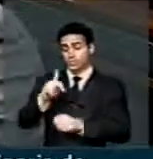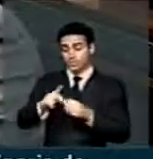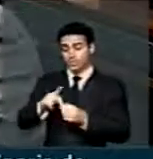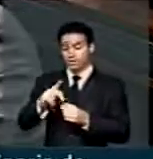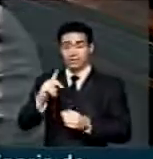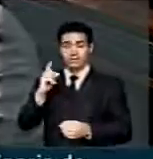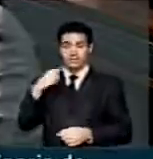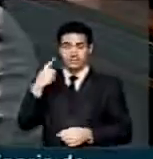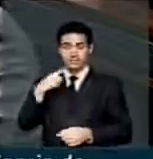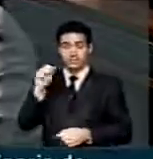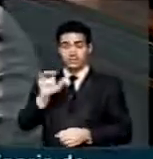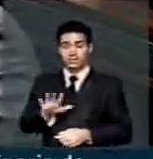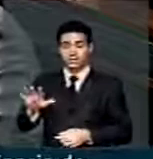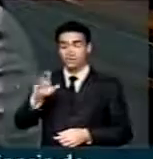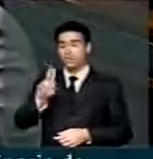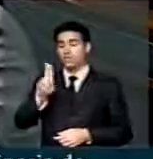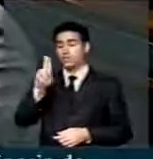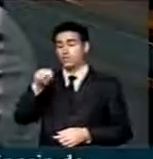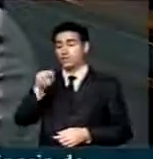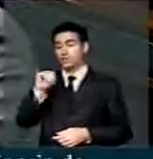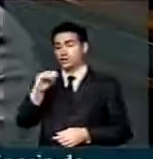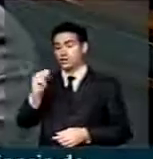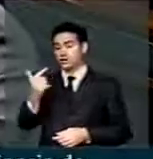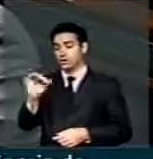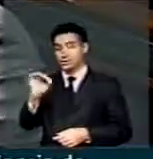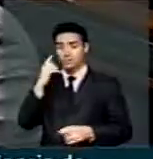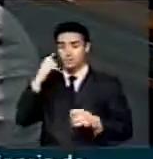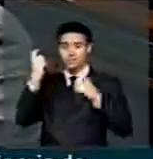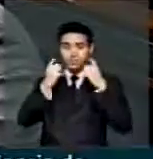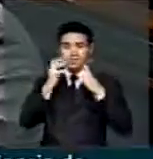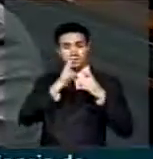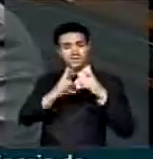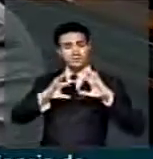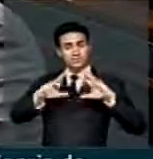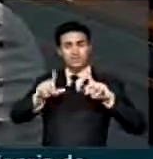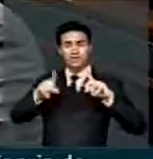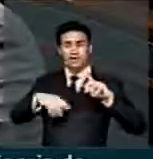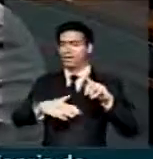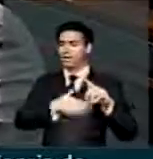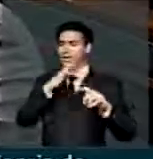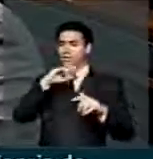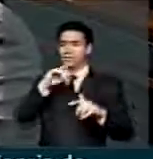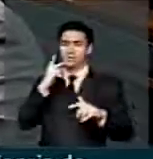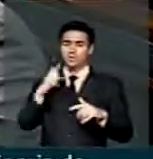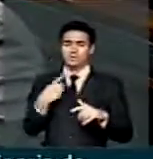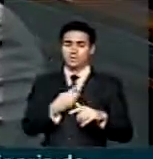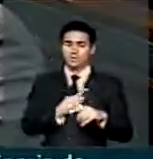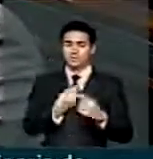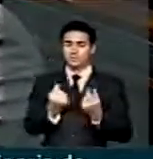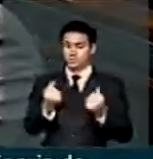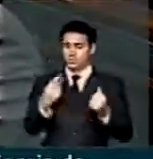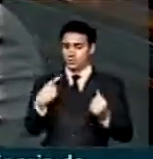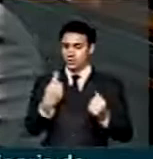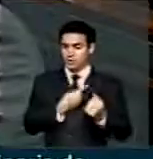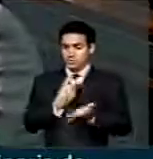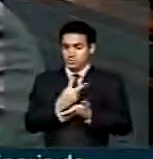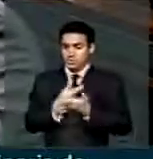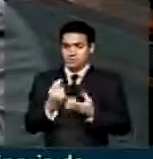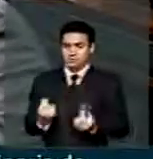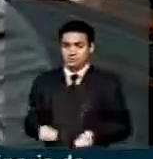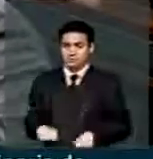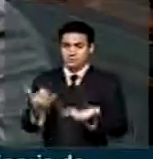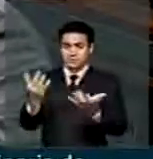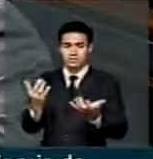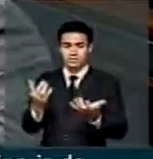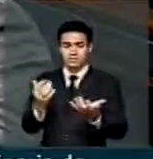Advocacia Geral da União se preocupar com o resultado de tudo isso, que é horrível para o nosso país, é o dinheiro de todos nós, o seu